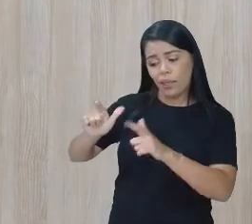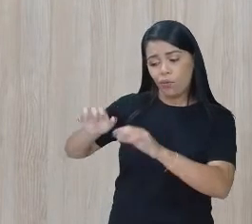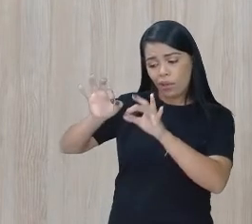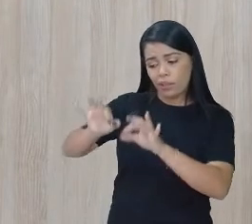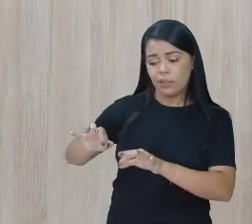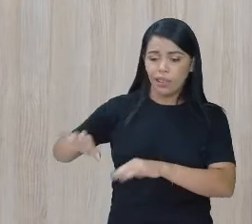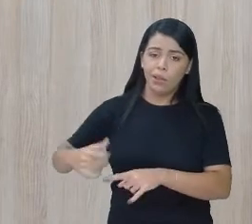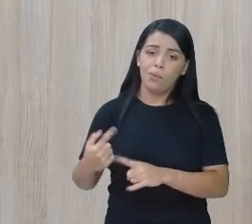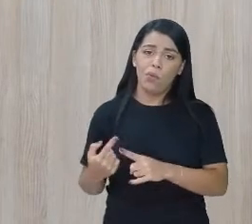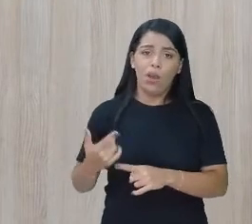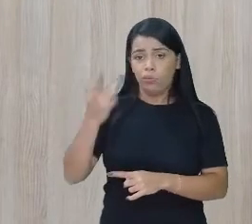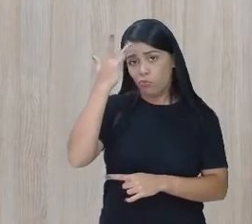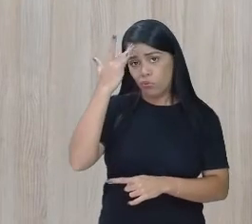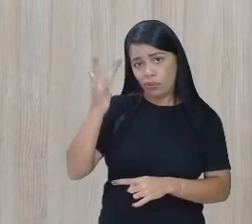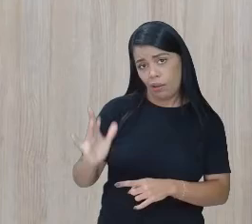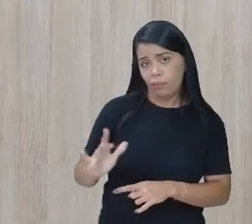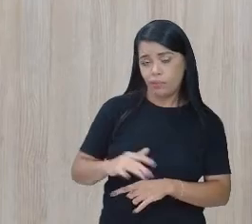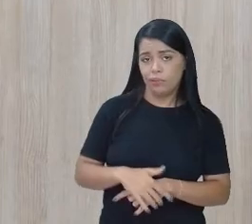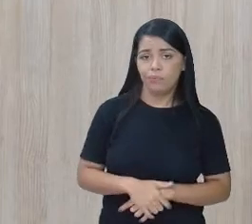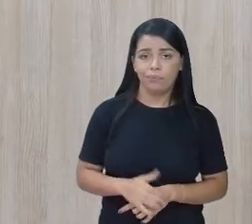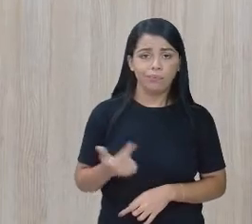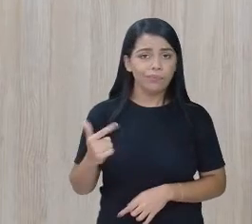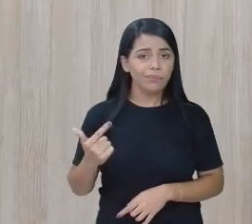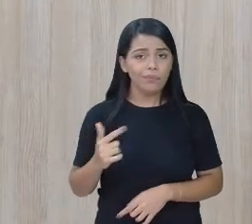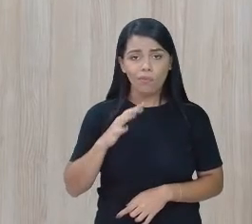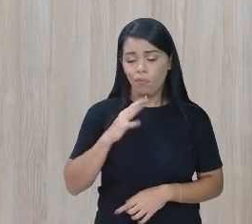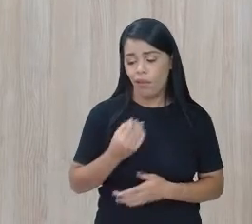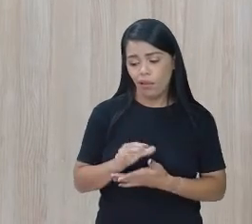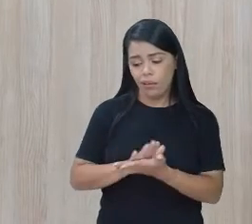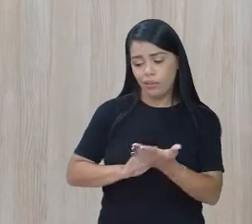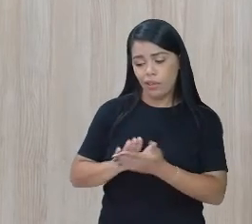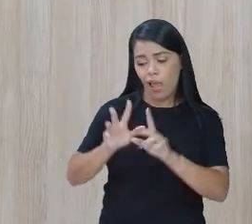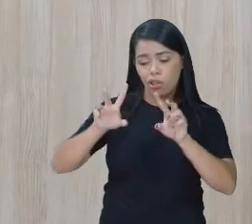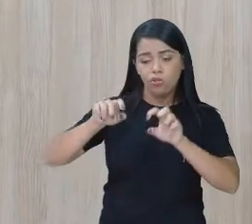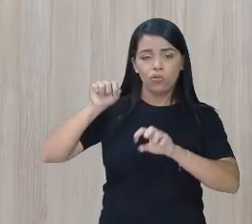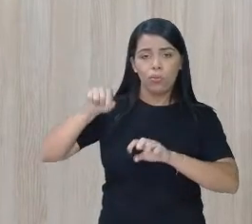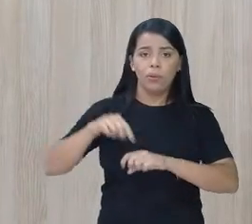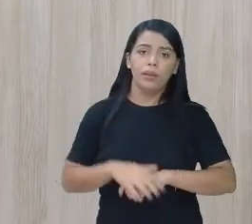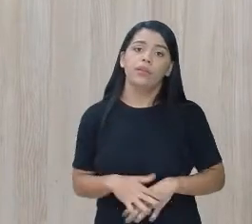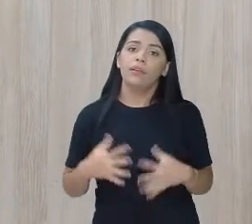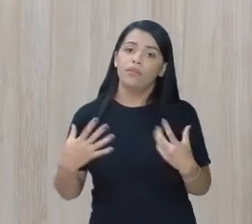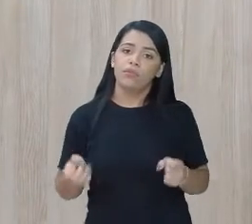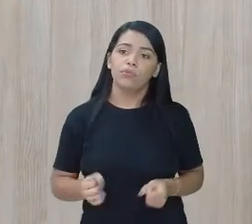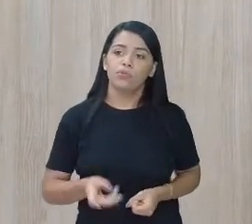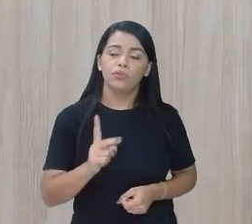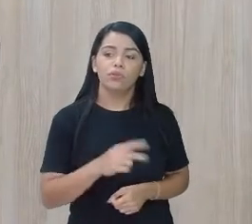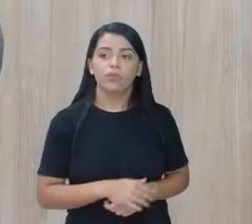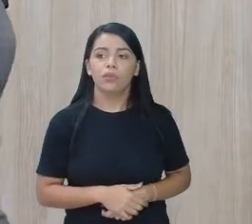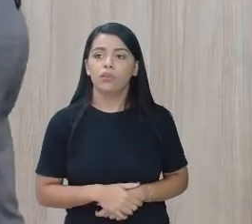pela ignorância, né? Porque não tinha conhecimento sobre a causa. Vamos continuar a história?